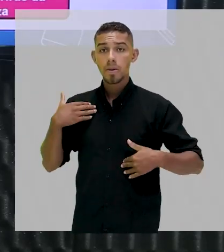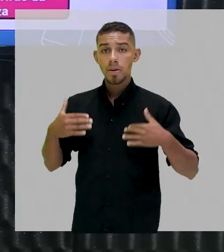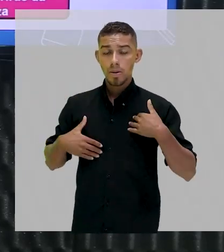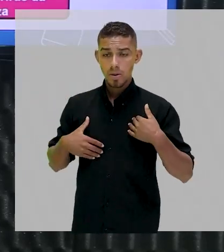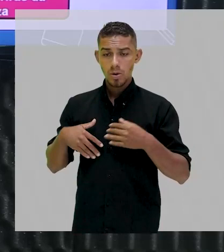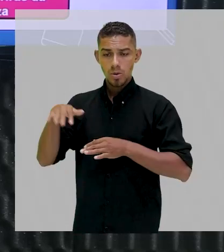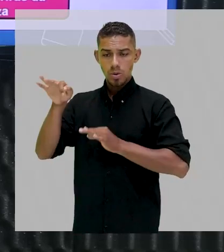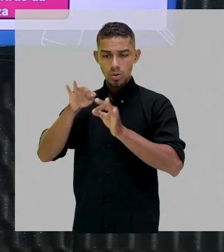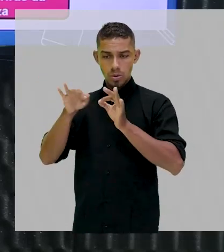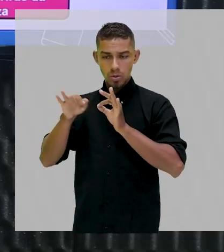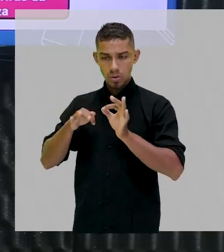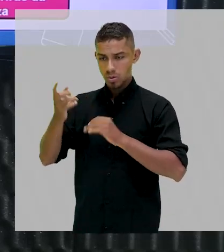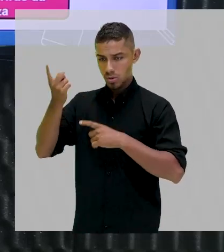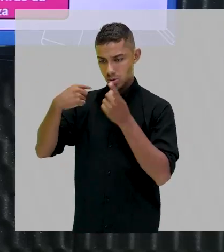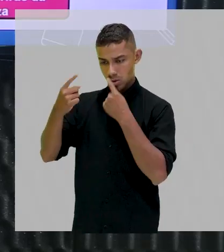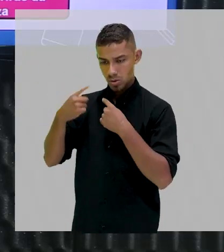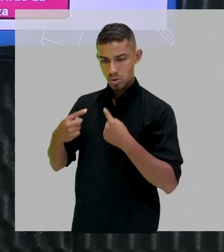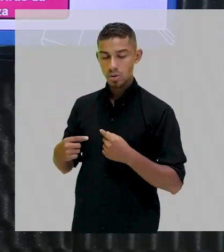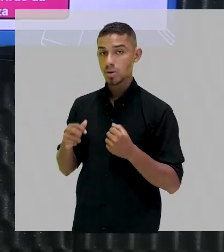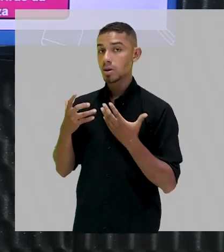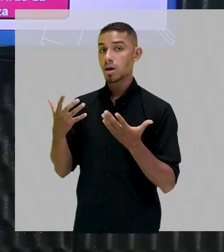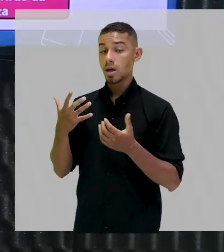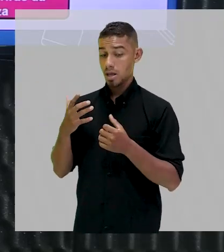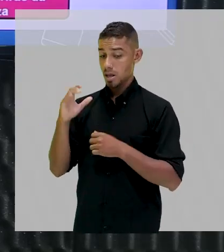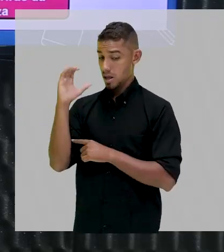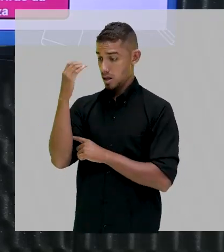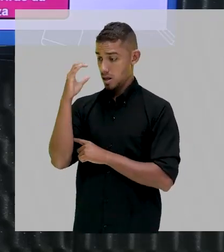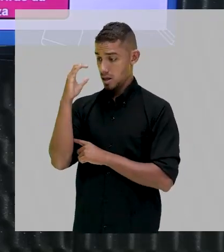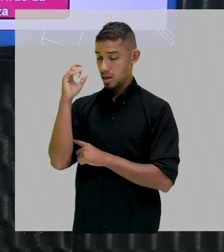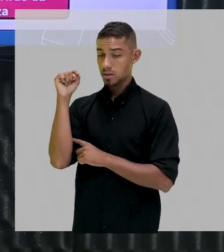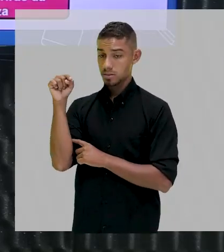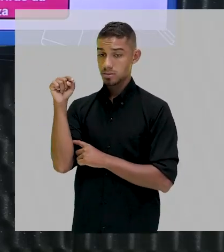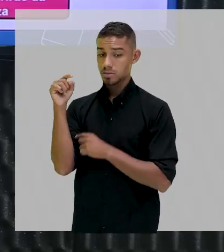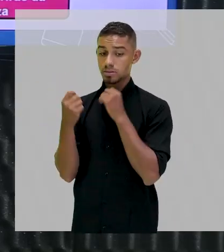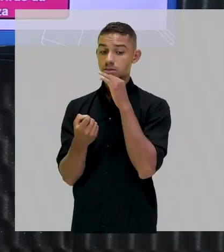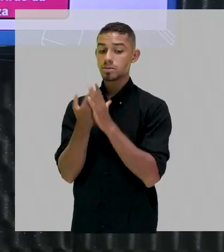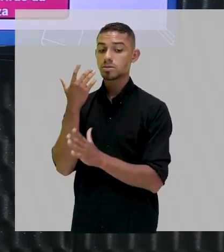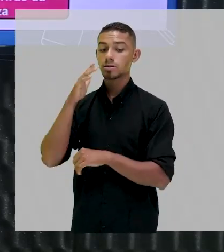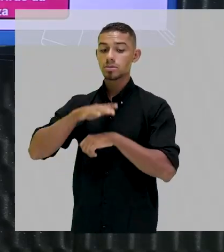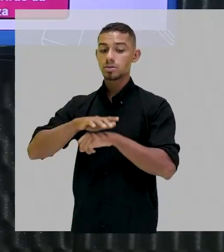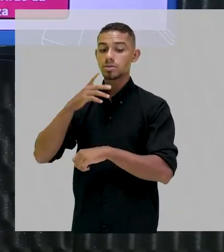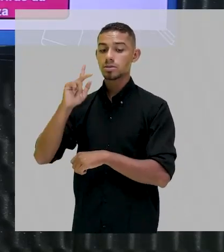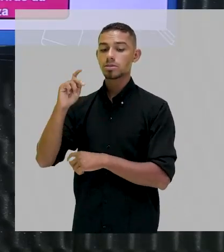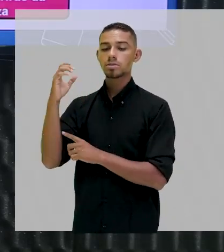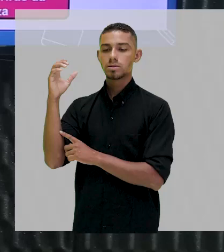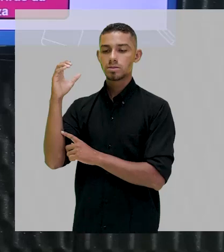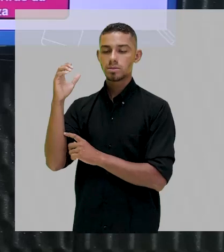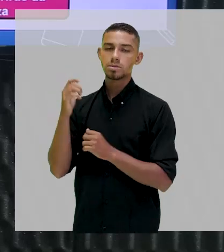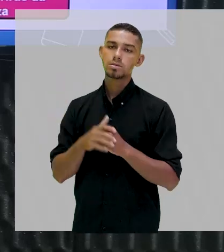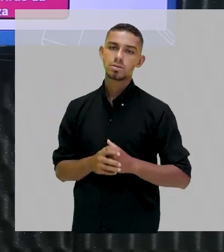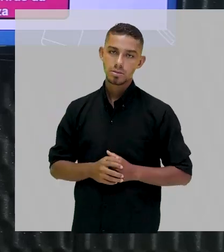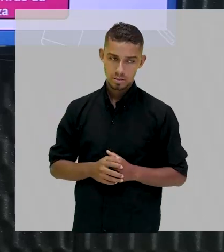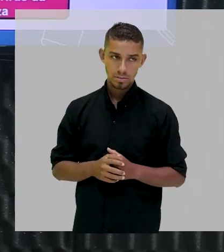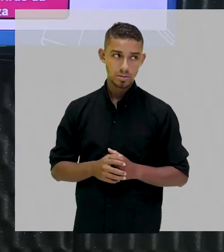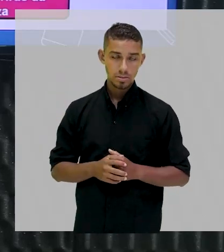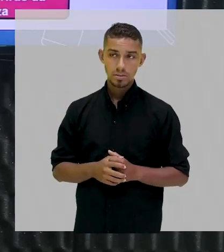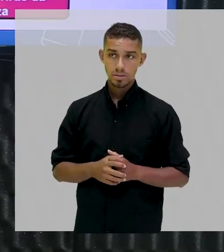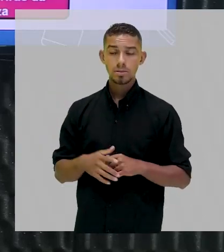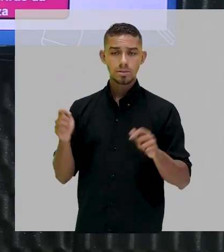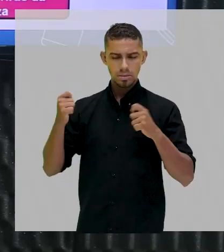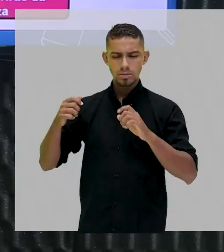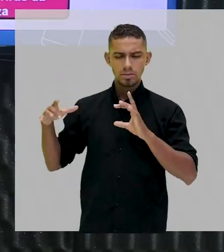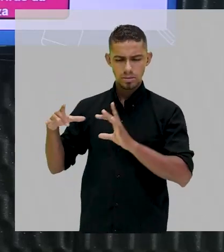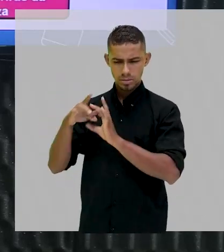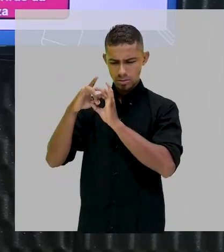aquilo ali, quem diz aquilo ali dos benefícios é quem? É a ciência. E quem criou a vacina também é a ciência. Então você deve se defender